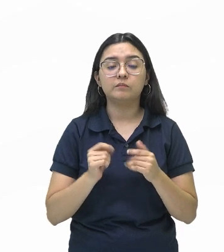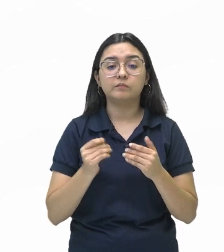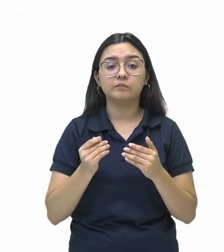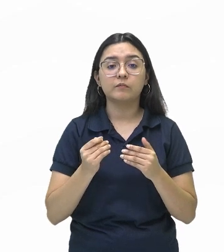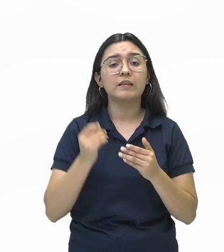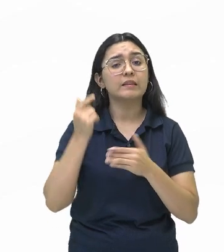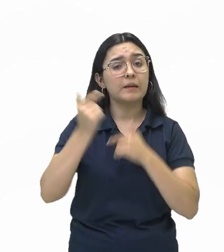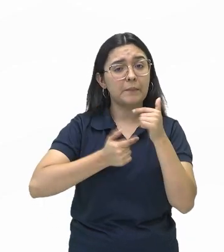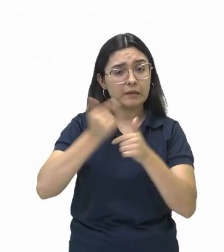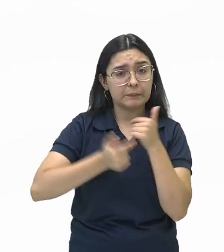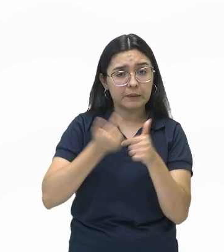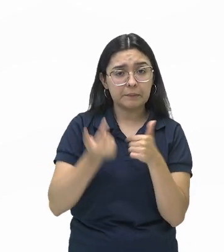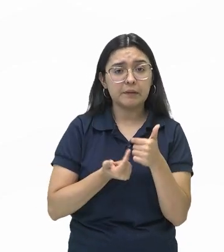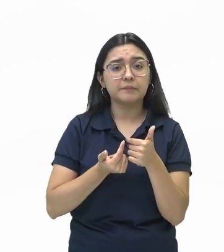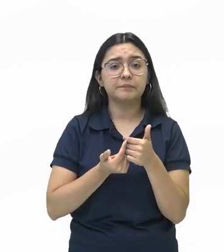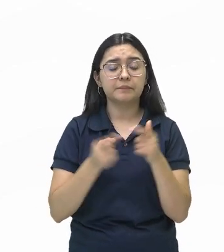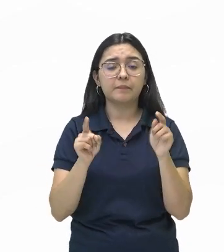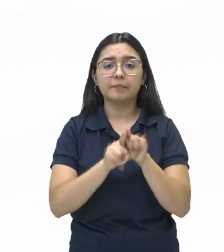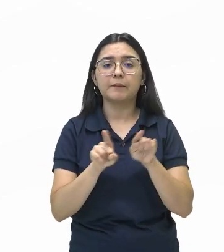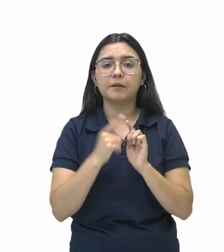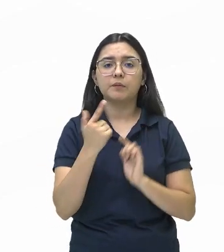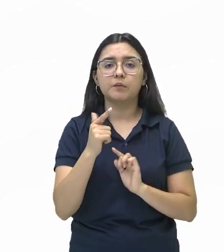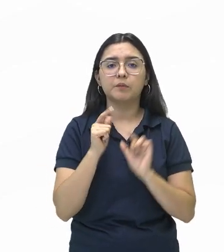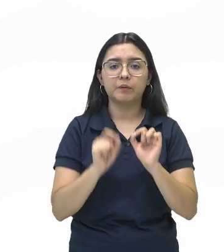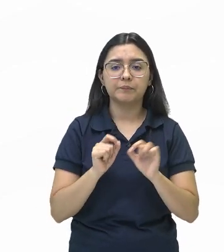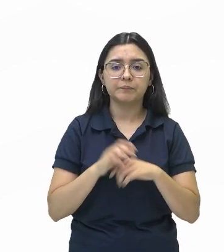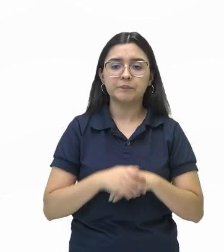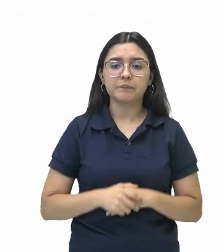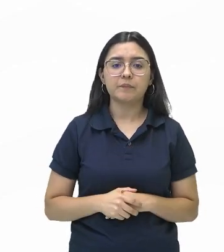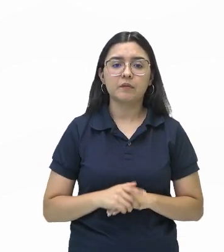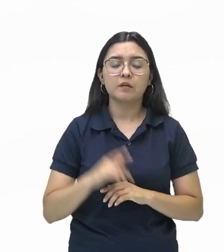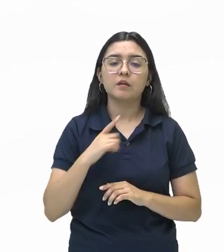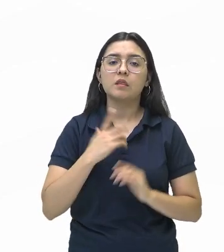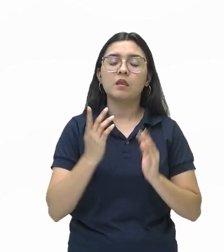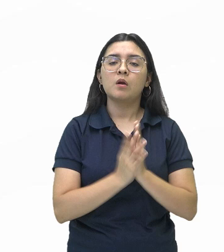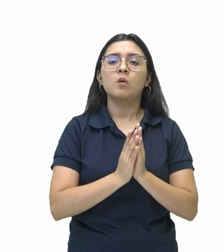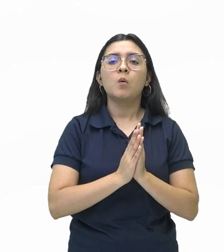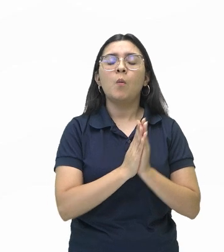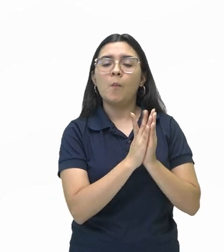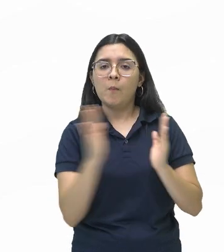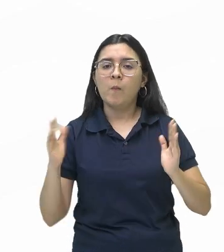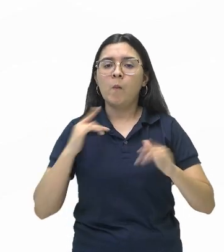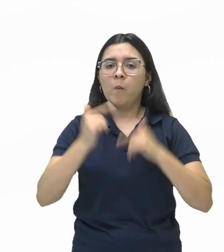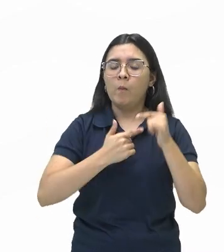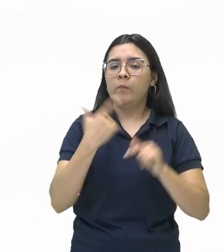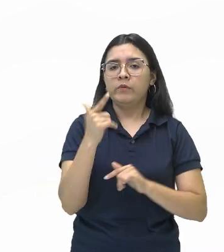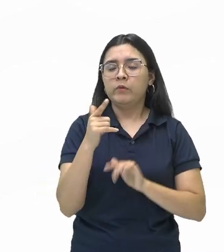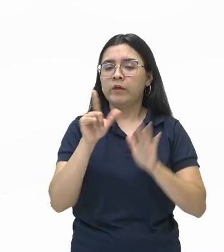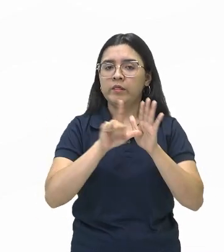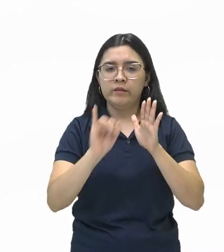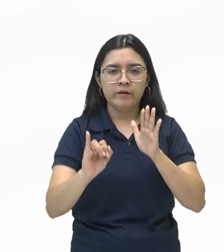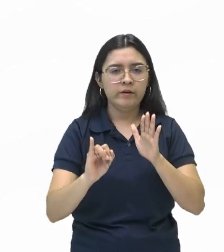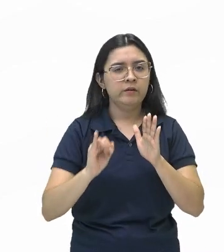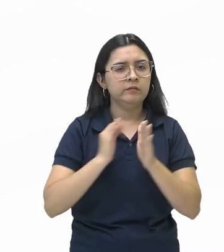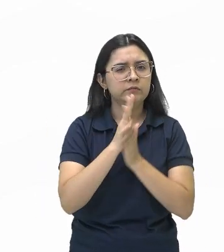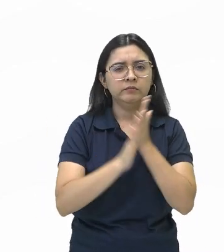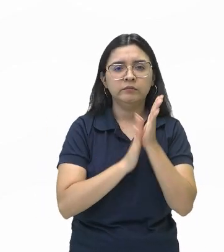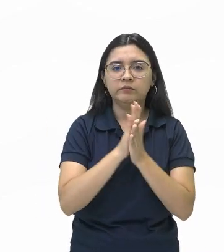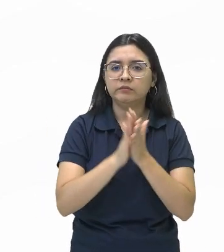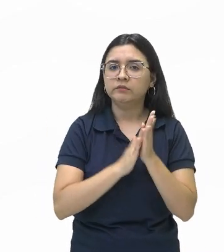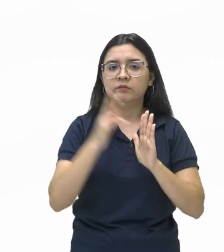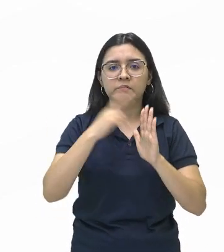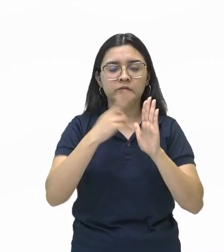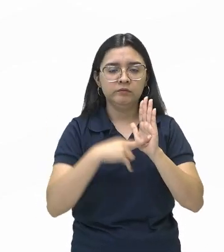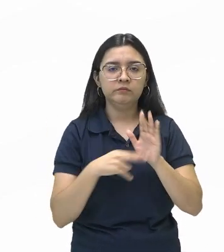não tem, muitas vezes, né, a questão de uma jornada de trabalho, não tem a lei, né, trabalhista,